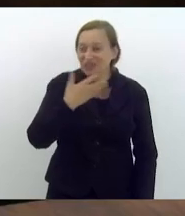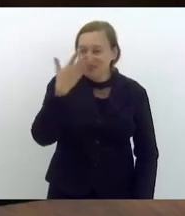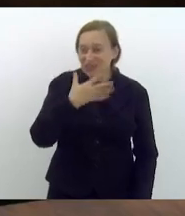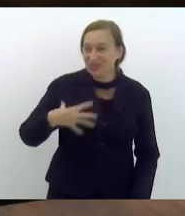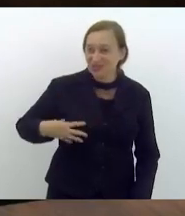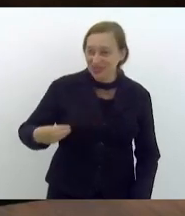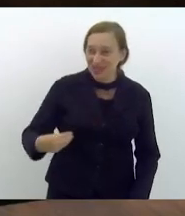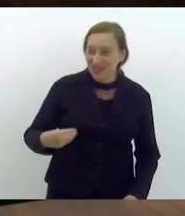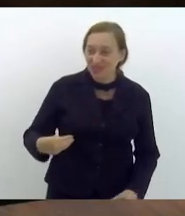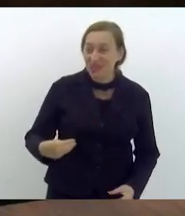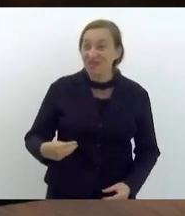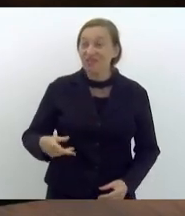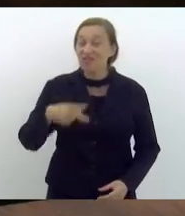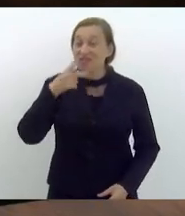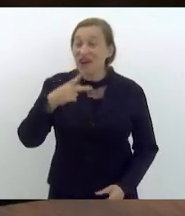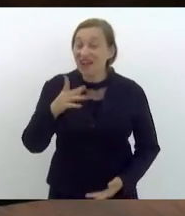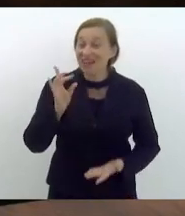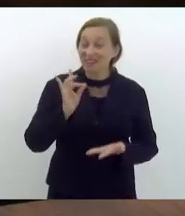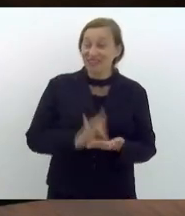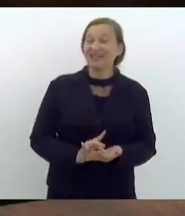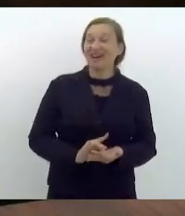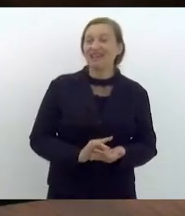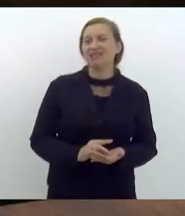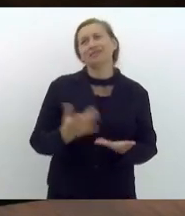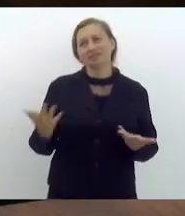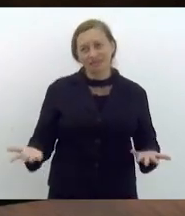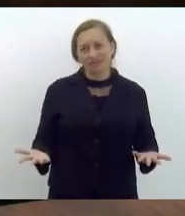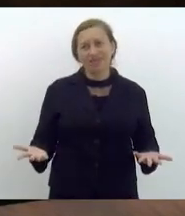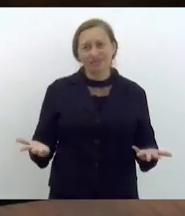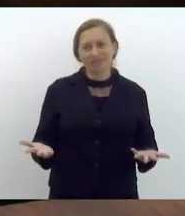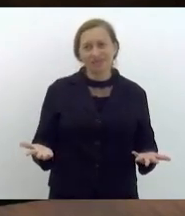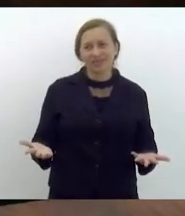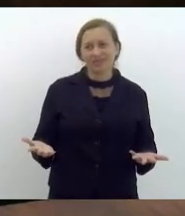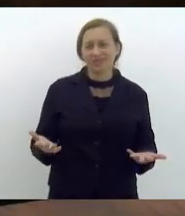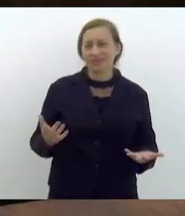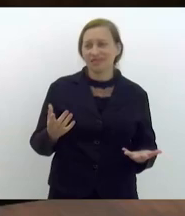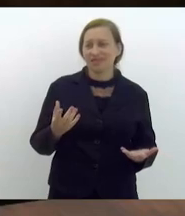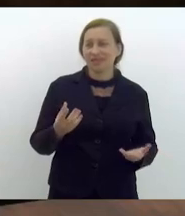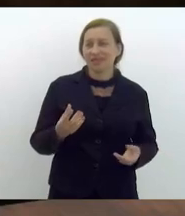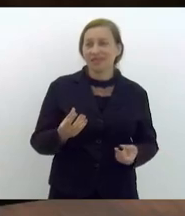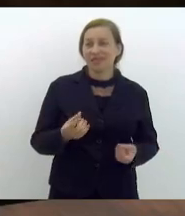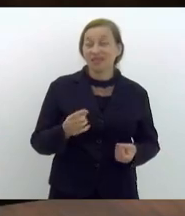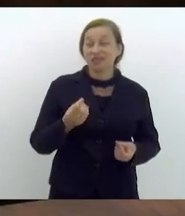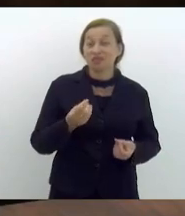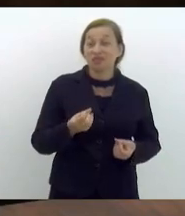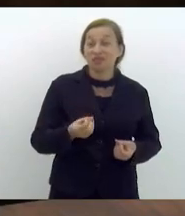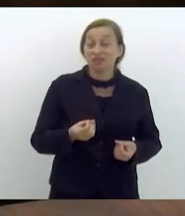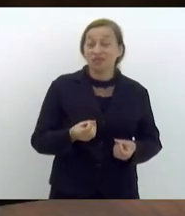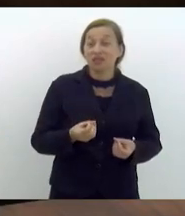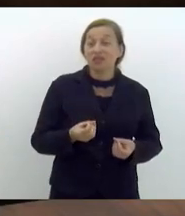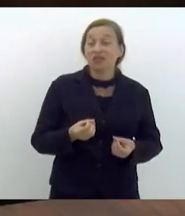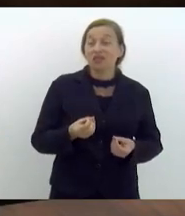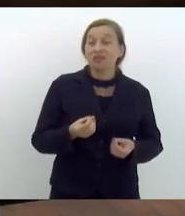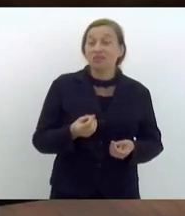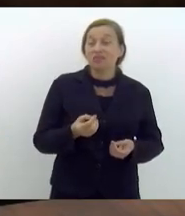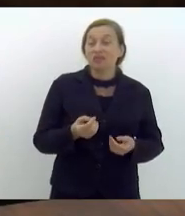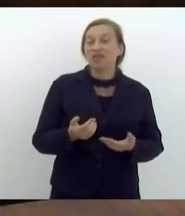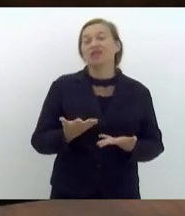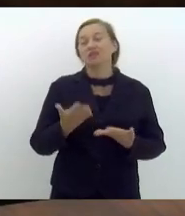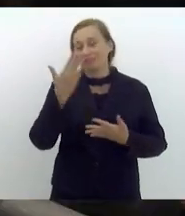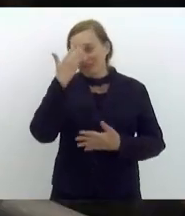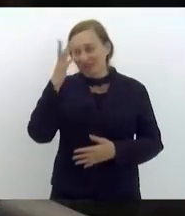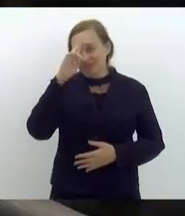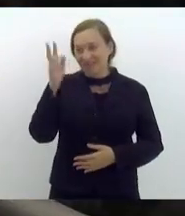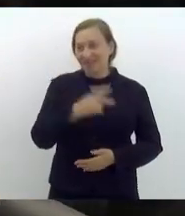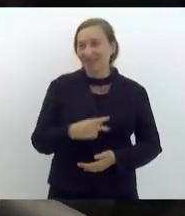é garantir uma pluralidade de alimentos não excesso de ultraprocessados mas uma pluralidade de alimentos Obrigado